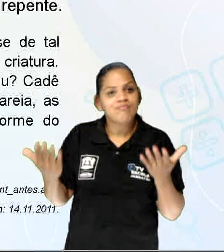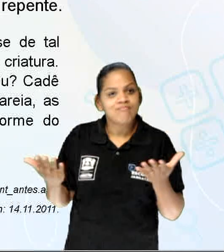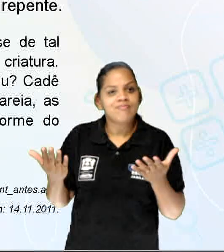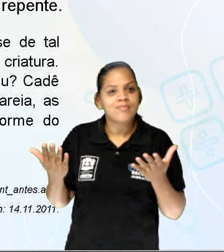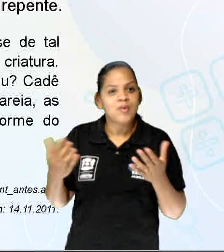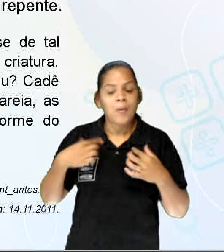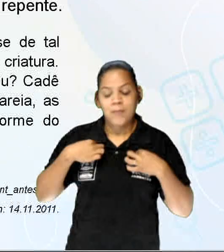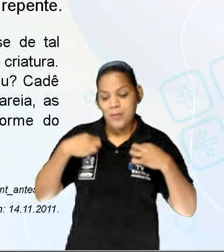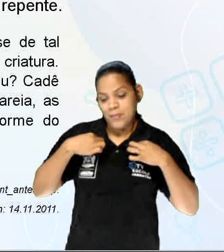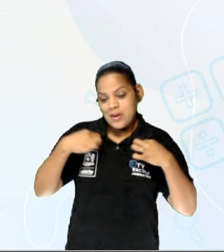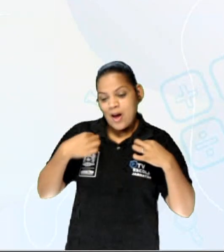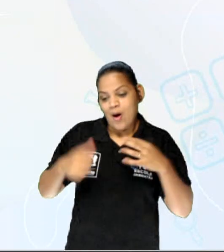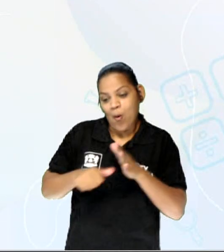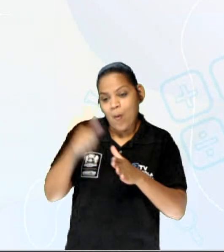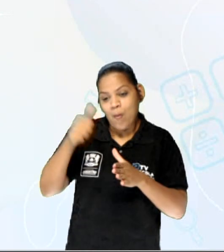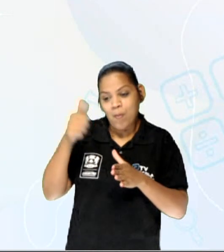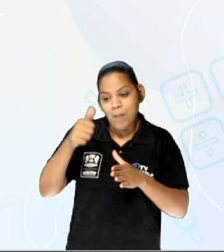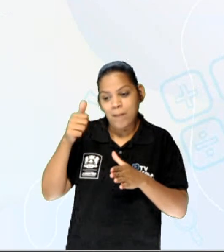maternal.